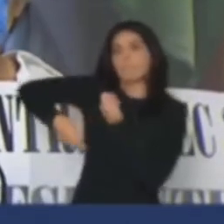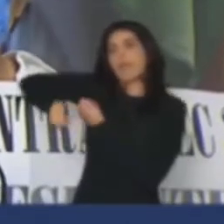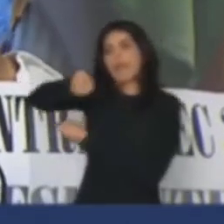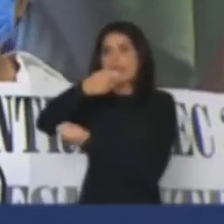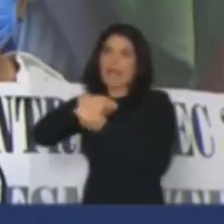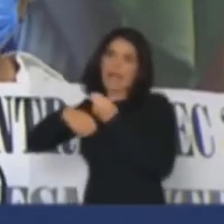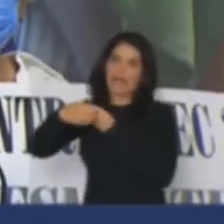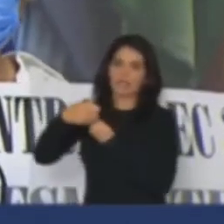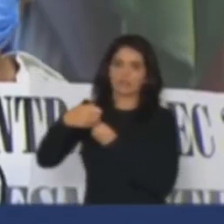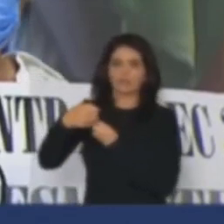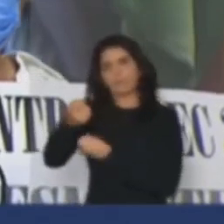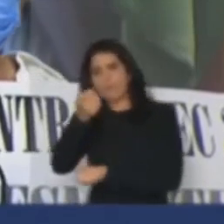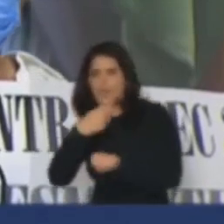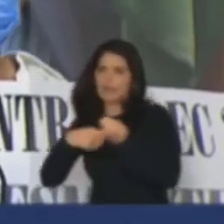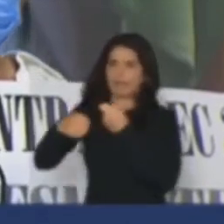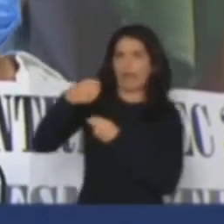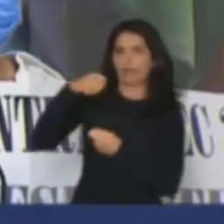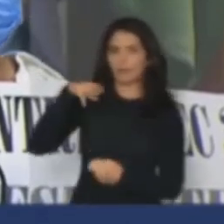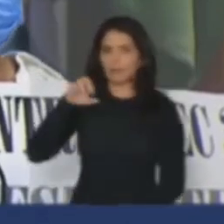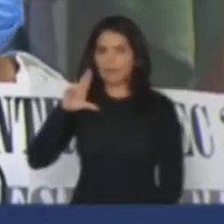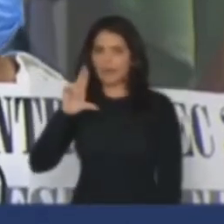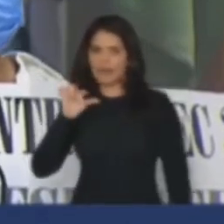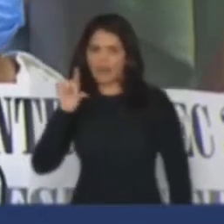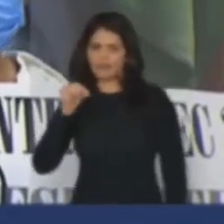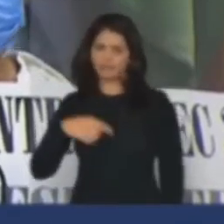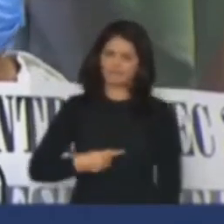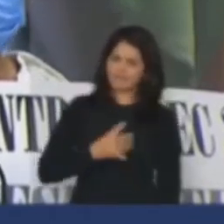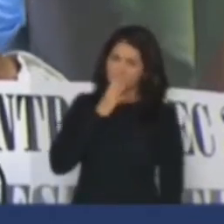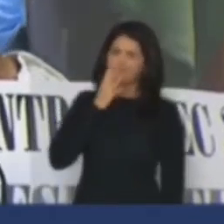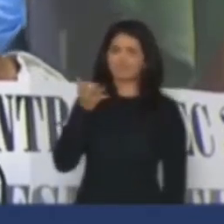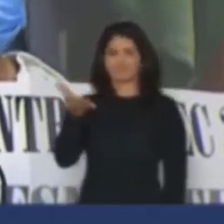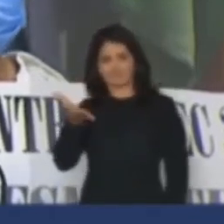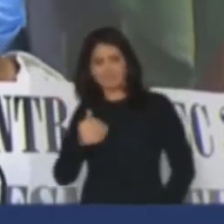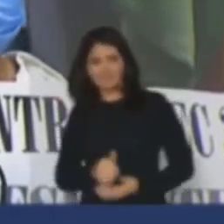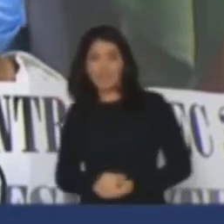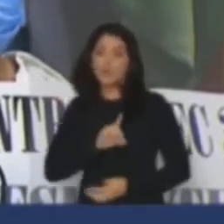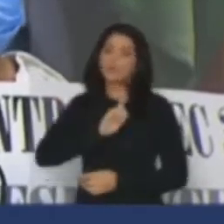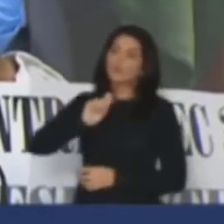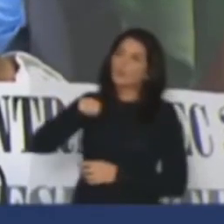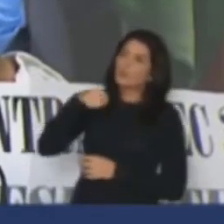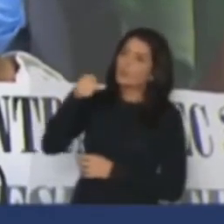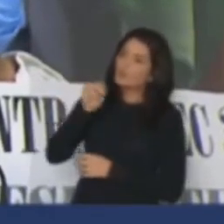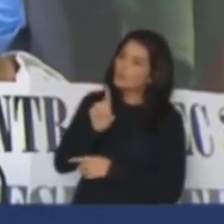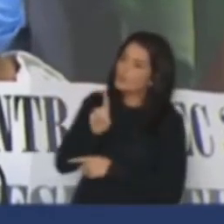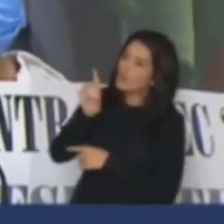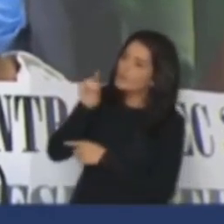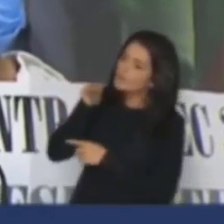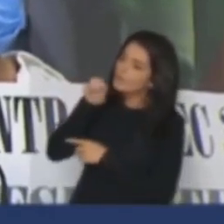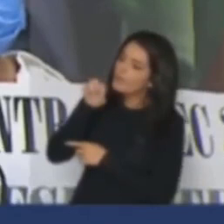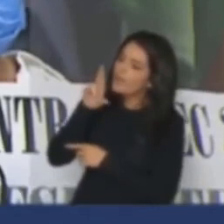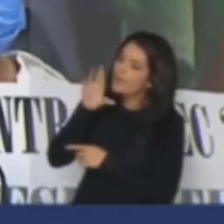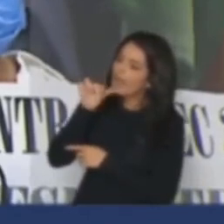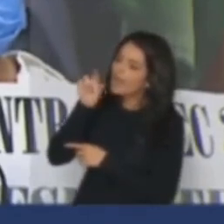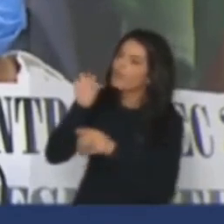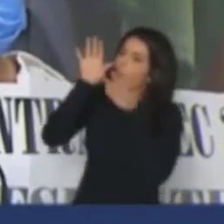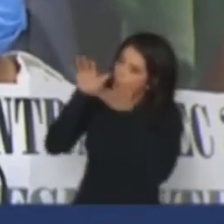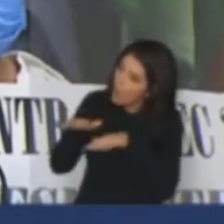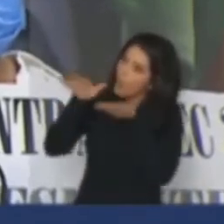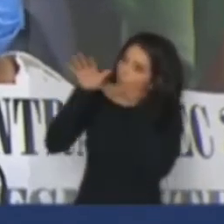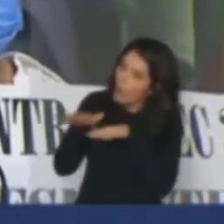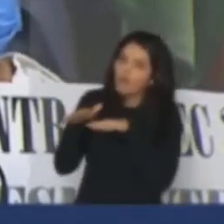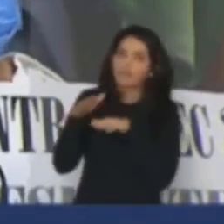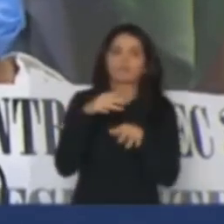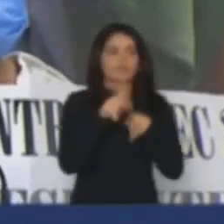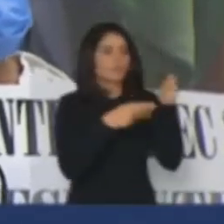só vale o mercado. Impressionante nesta casa, o Deus mercado, a ele é que temos que reverenciar. E o